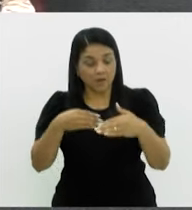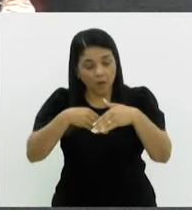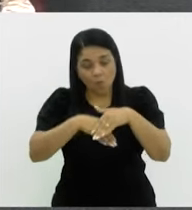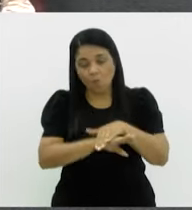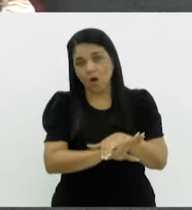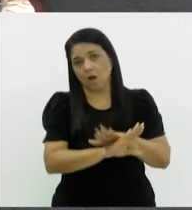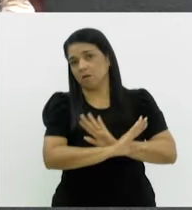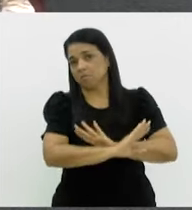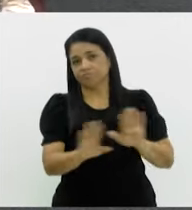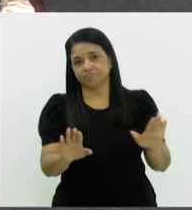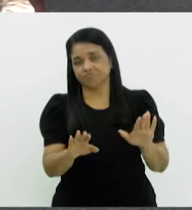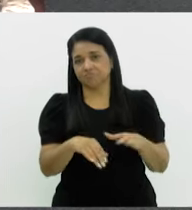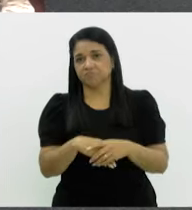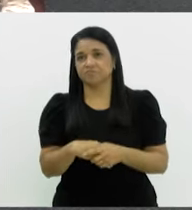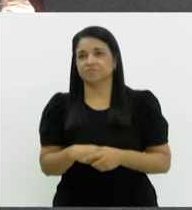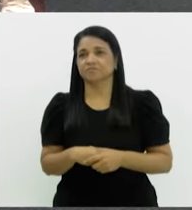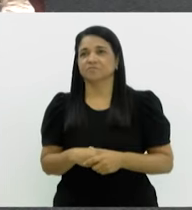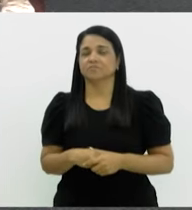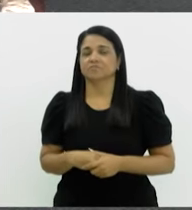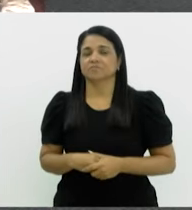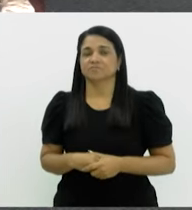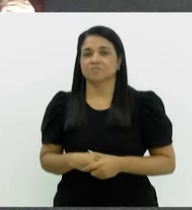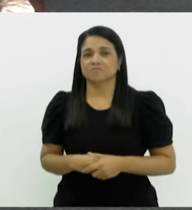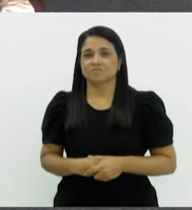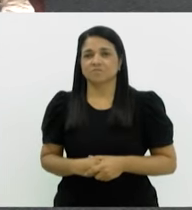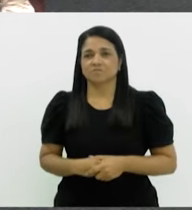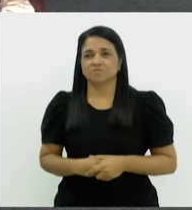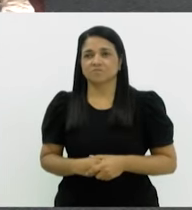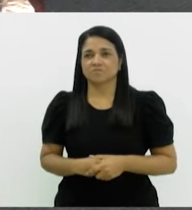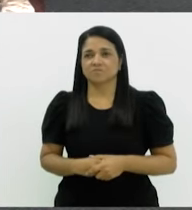ó. É,